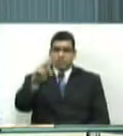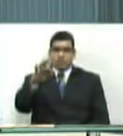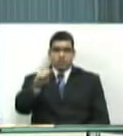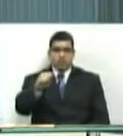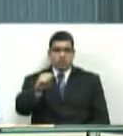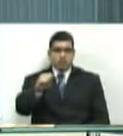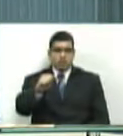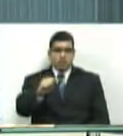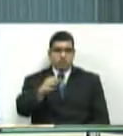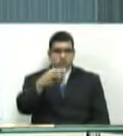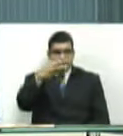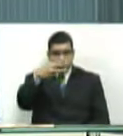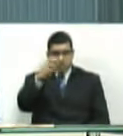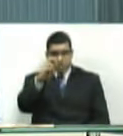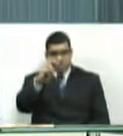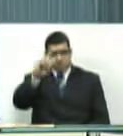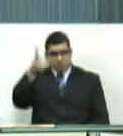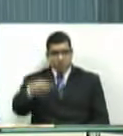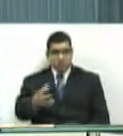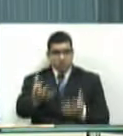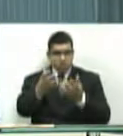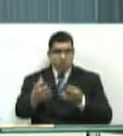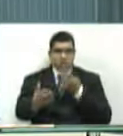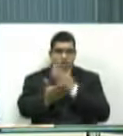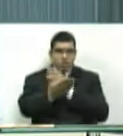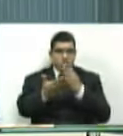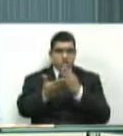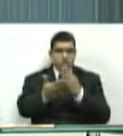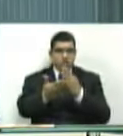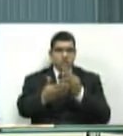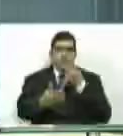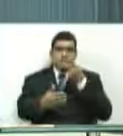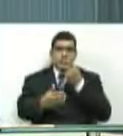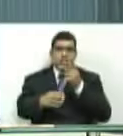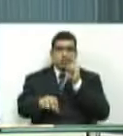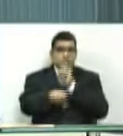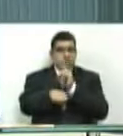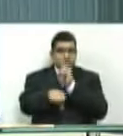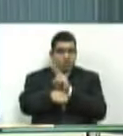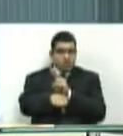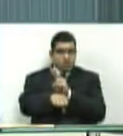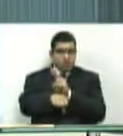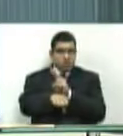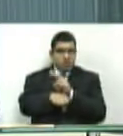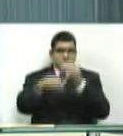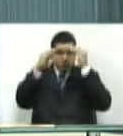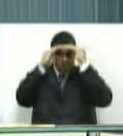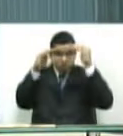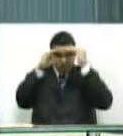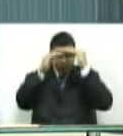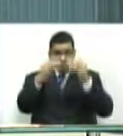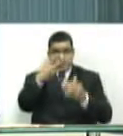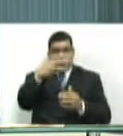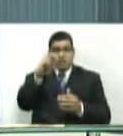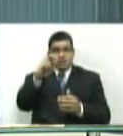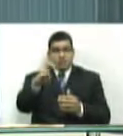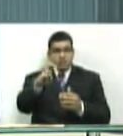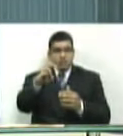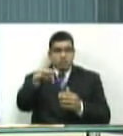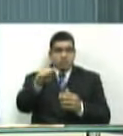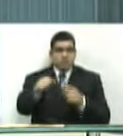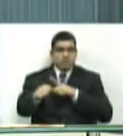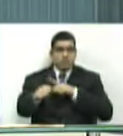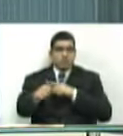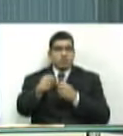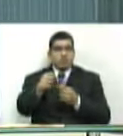Os 35 milhões, e eu quero iniciar fazendo um alerta. Os 35 milhões são